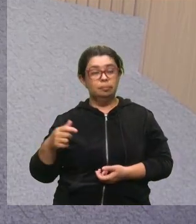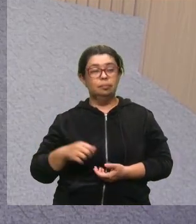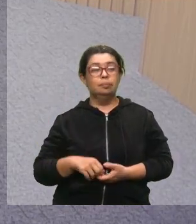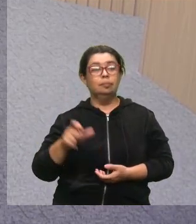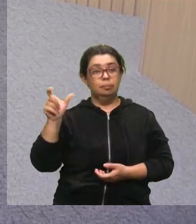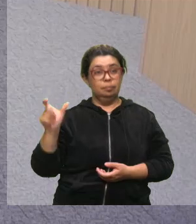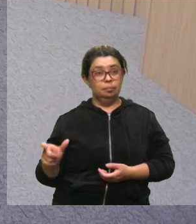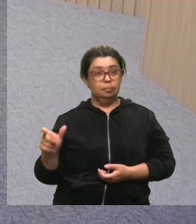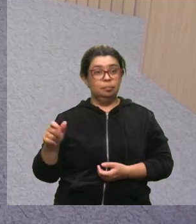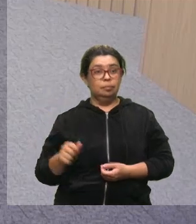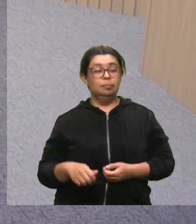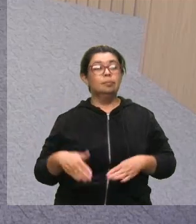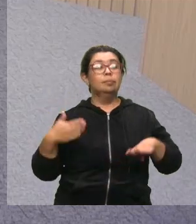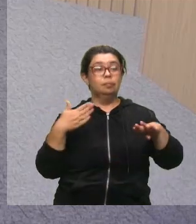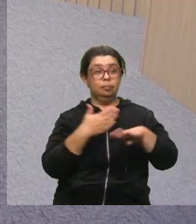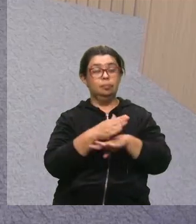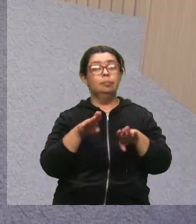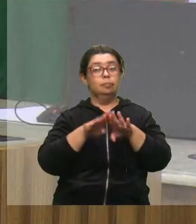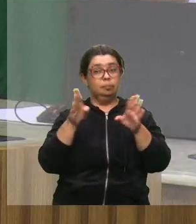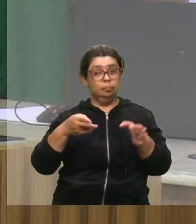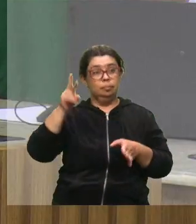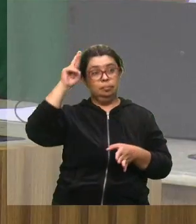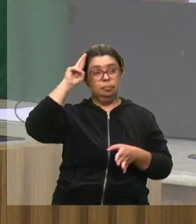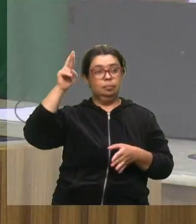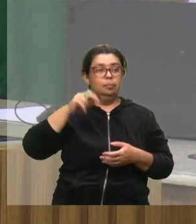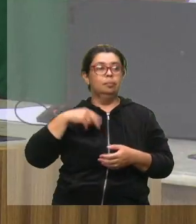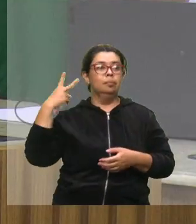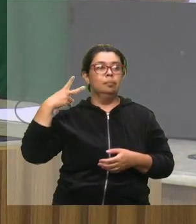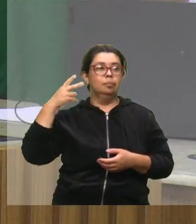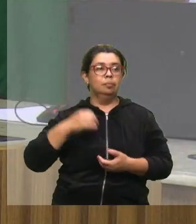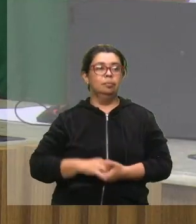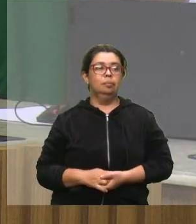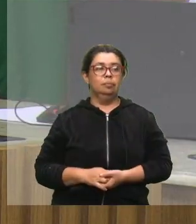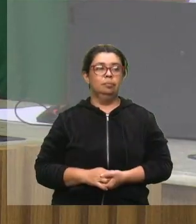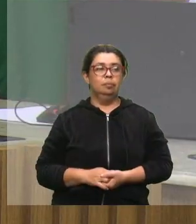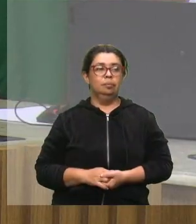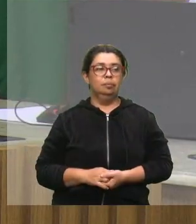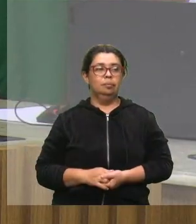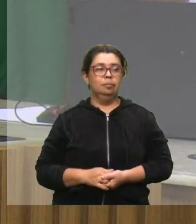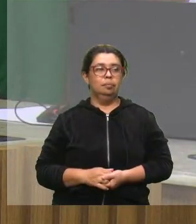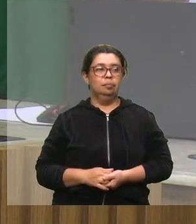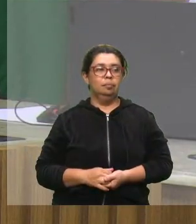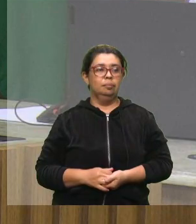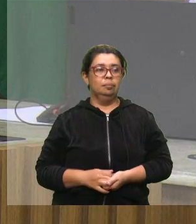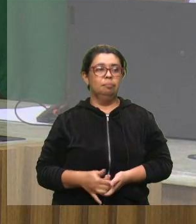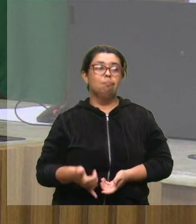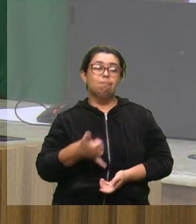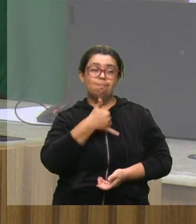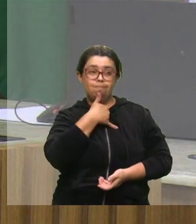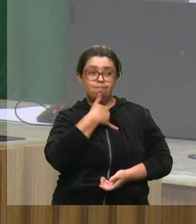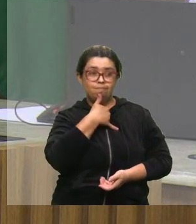mesa, demais vereadores, os eleitos. Lamentar inicialmente a